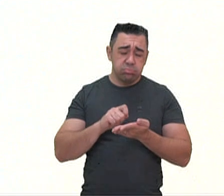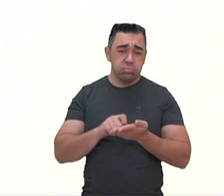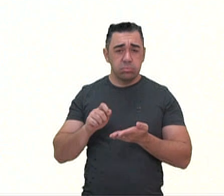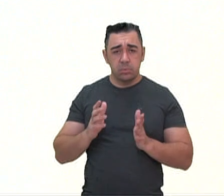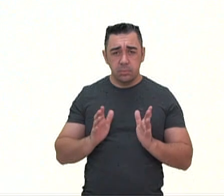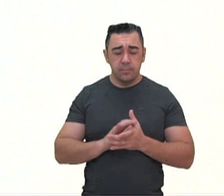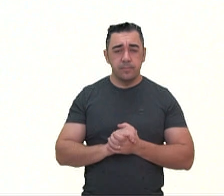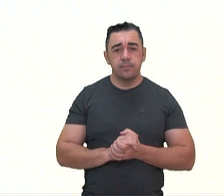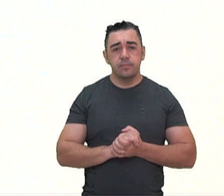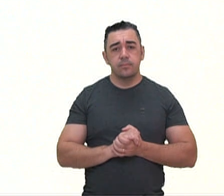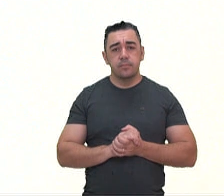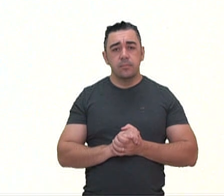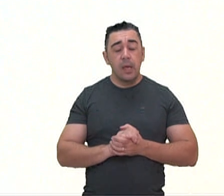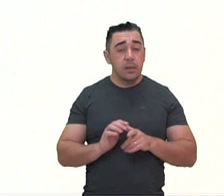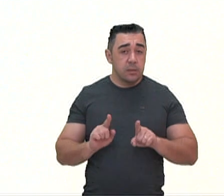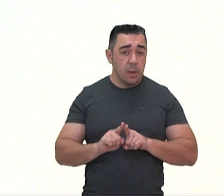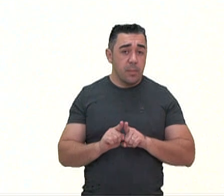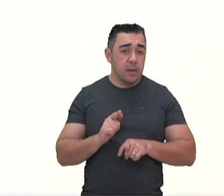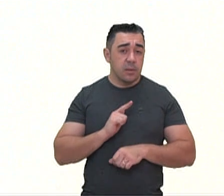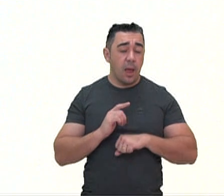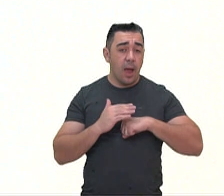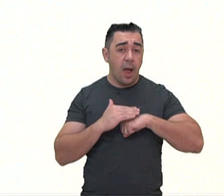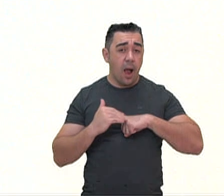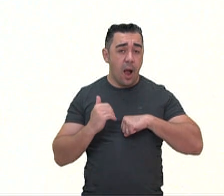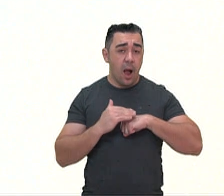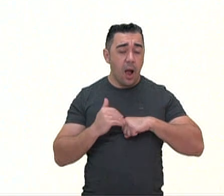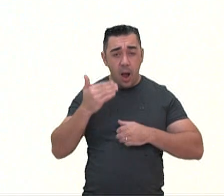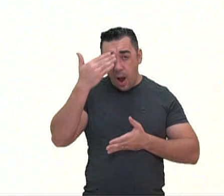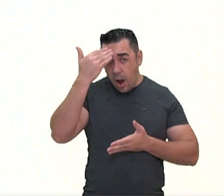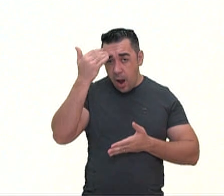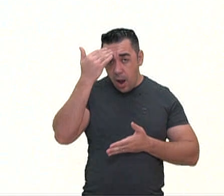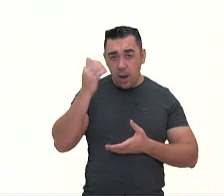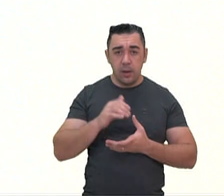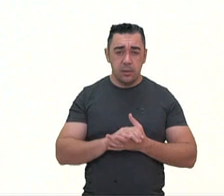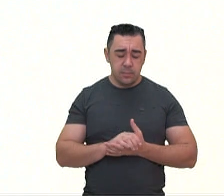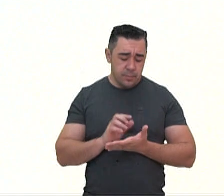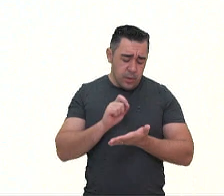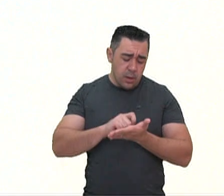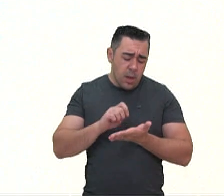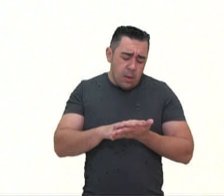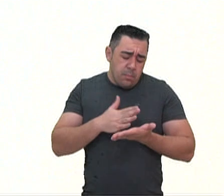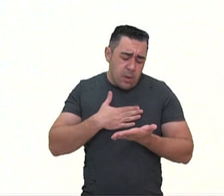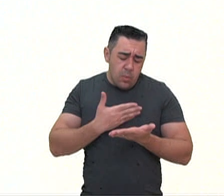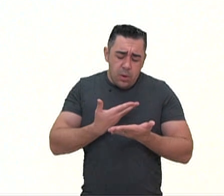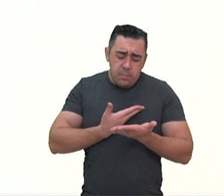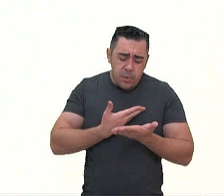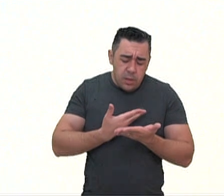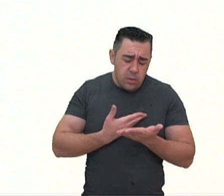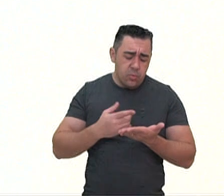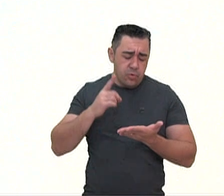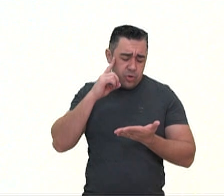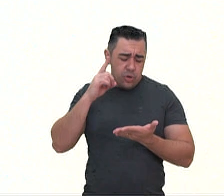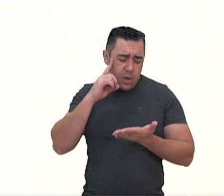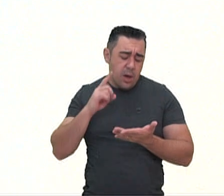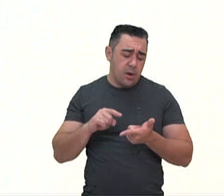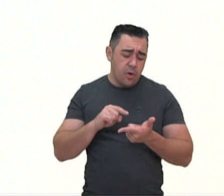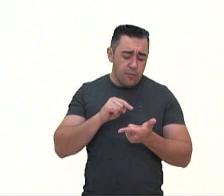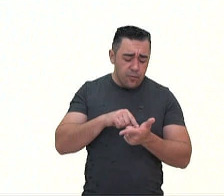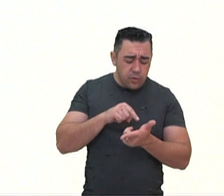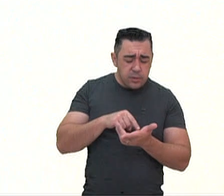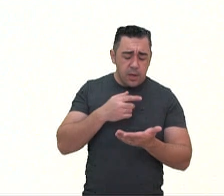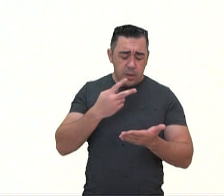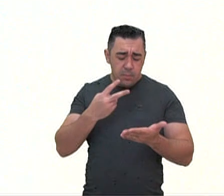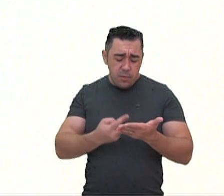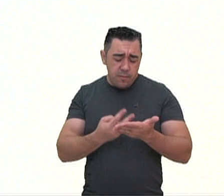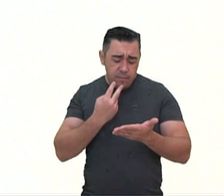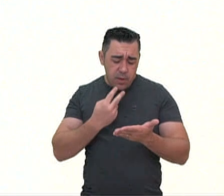de referentes afetivos, ou seja, ai, meu querido diário, ai, meu amor, você que me ouve, você que me